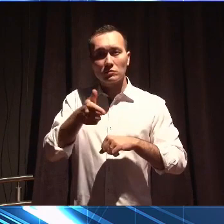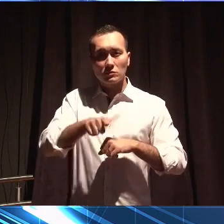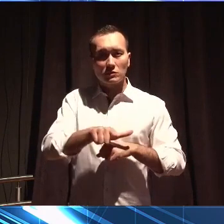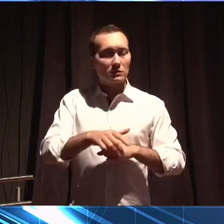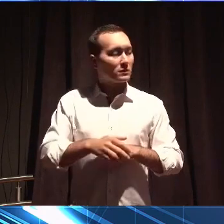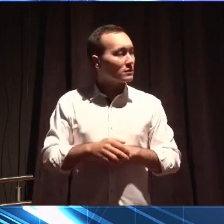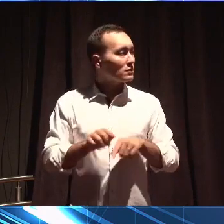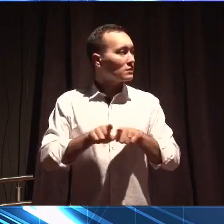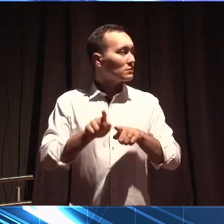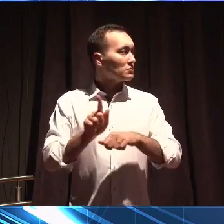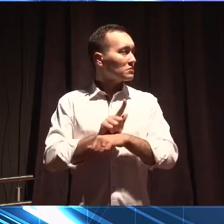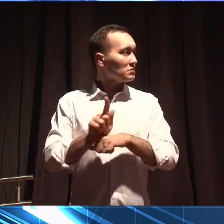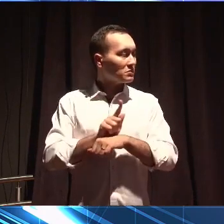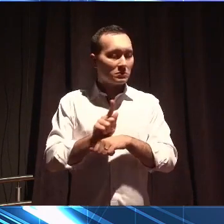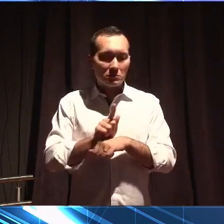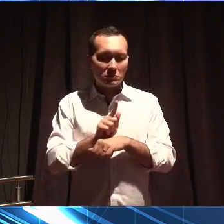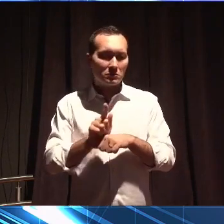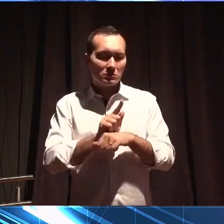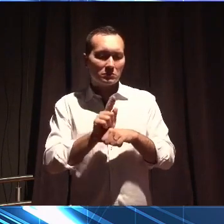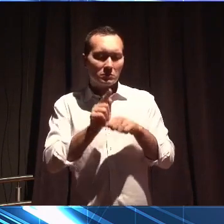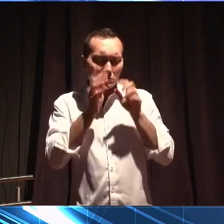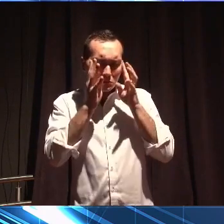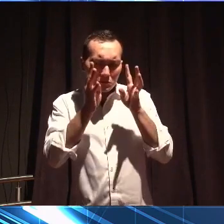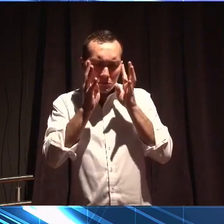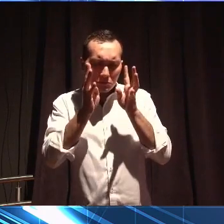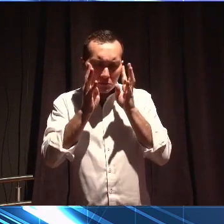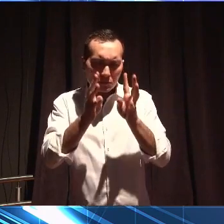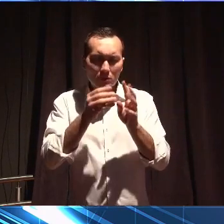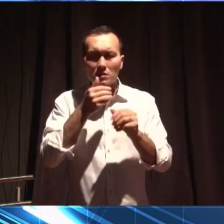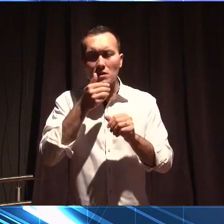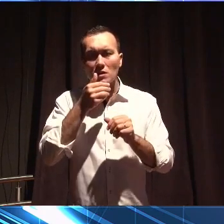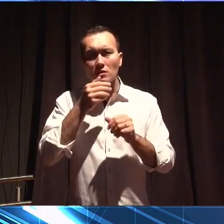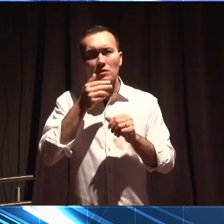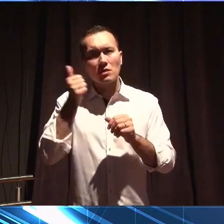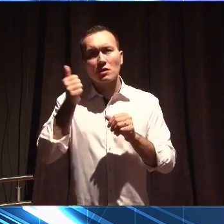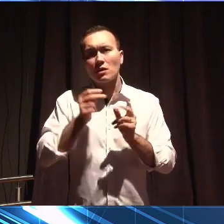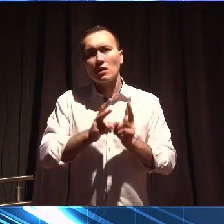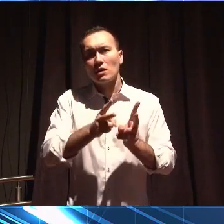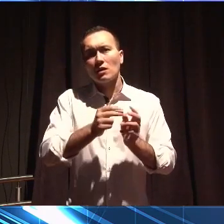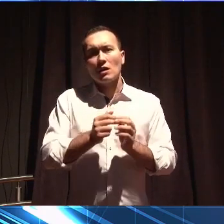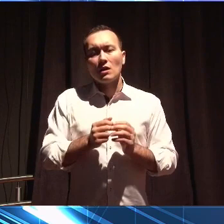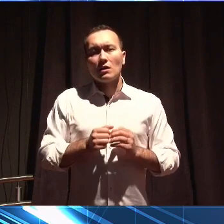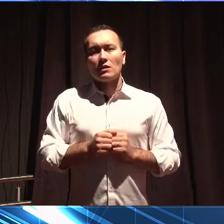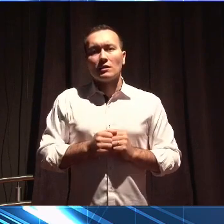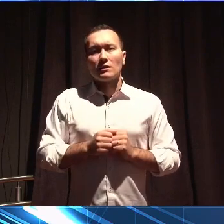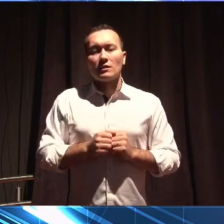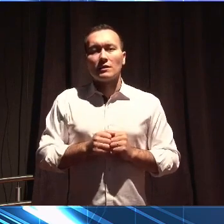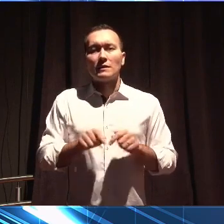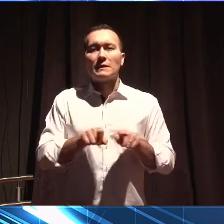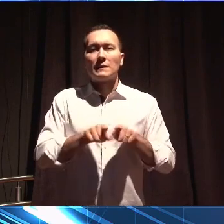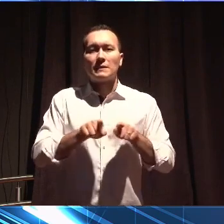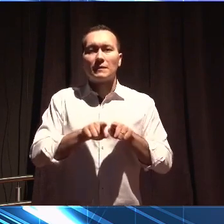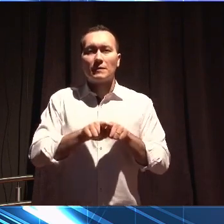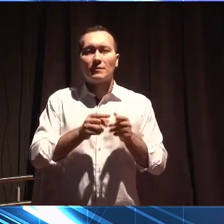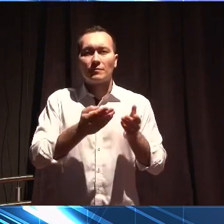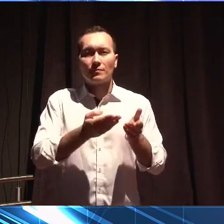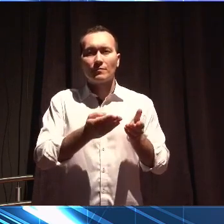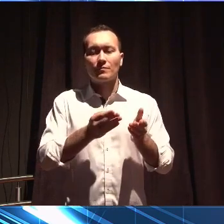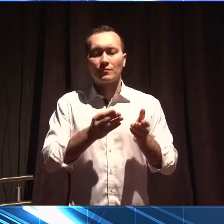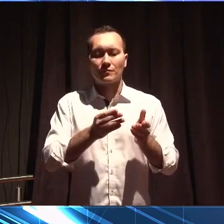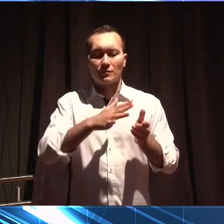uma melhor gestão em cima da infra. E você consegue também, nesse esquema de Infra as a